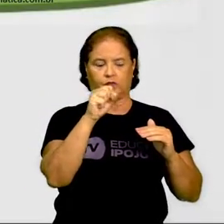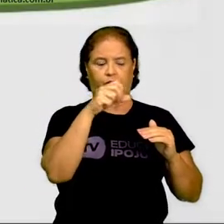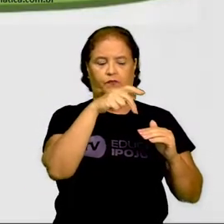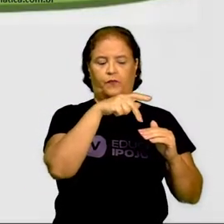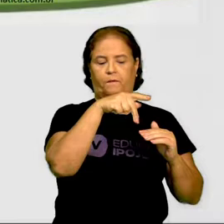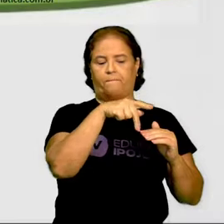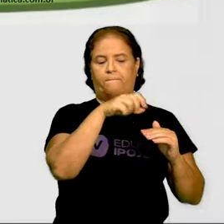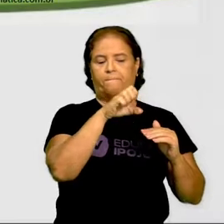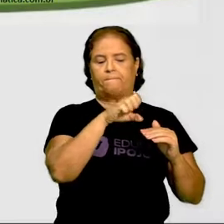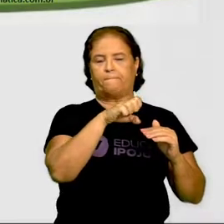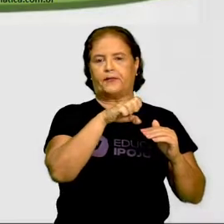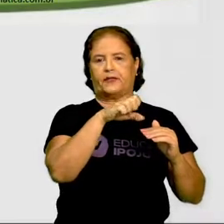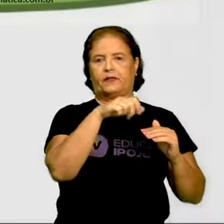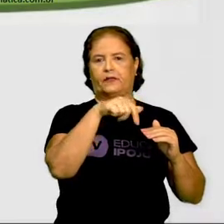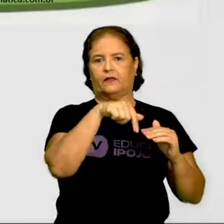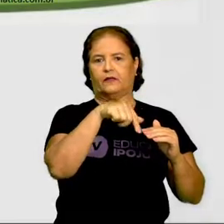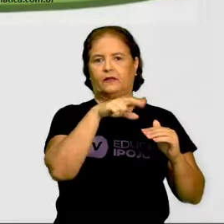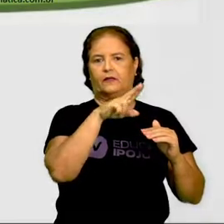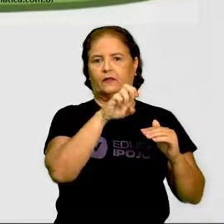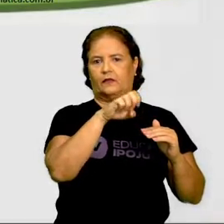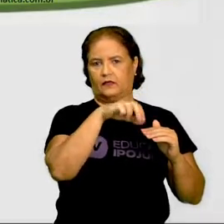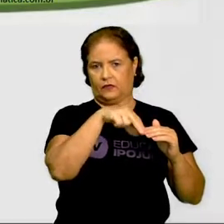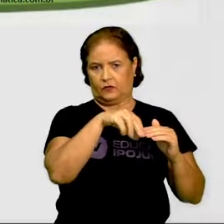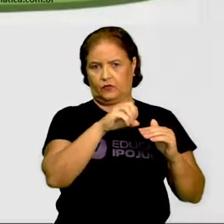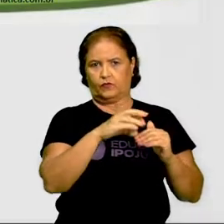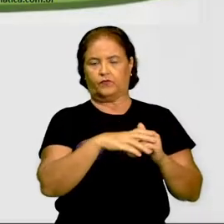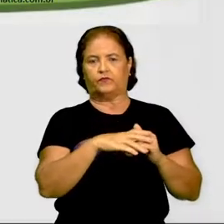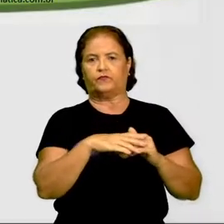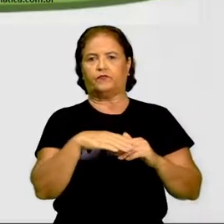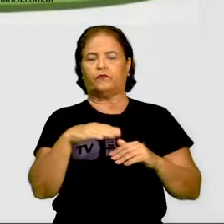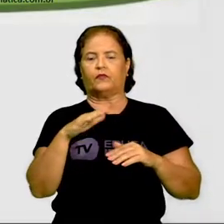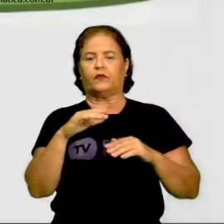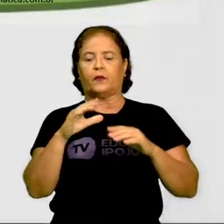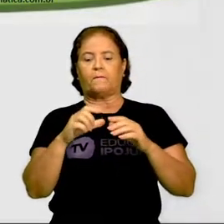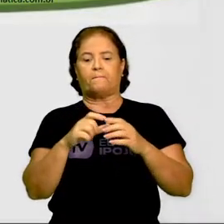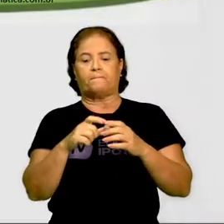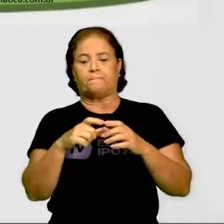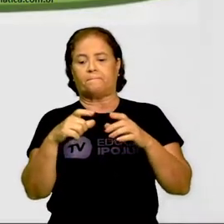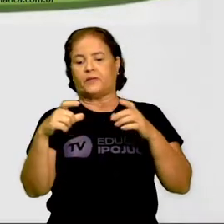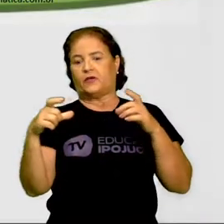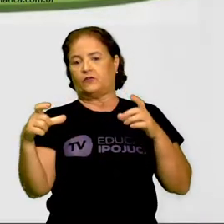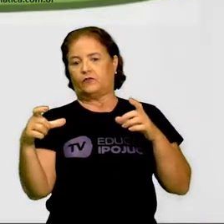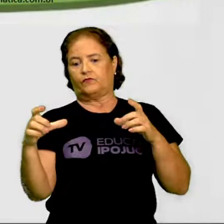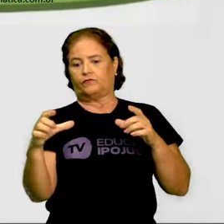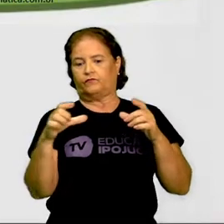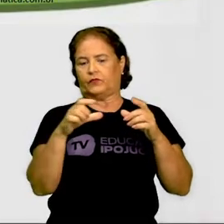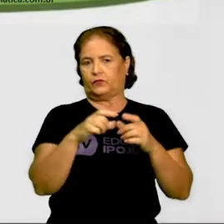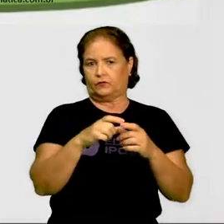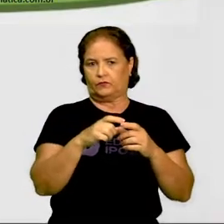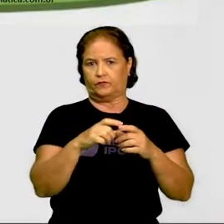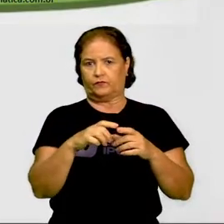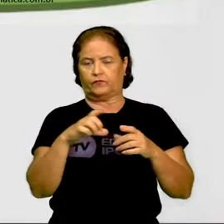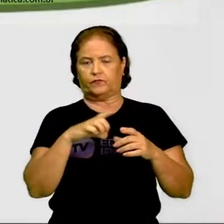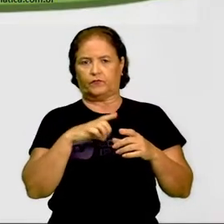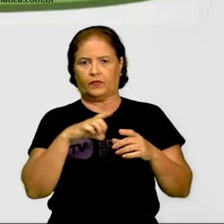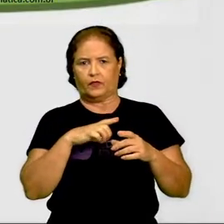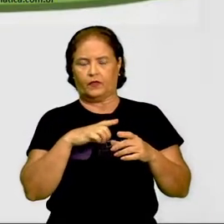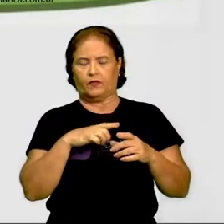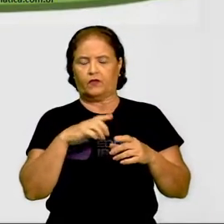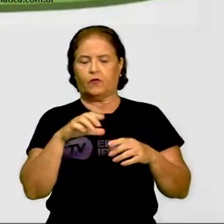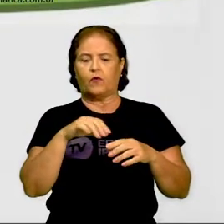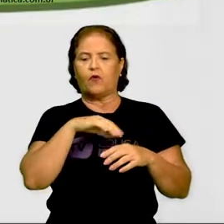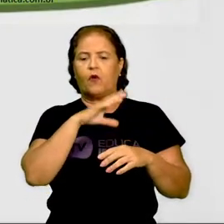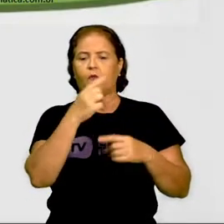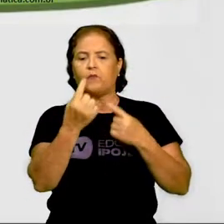Agora prestem bastante atenção. Maior e menor. Nós temos aqui alguns